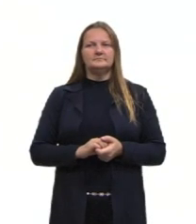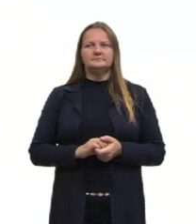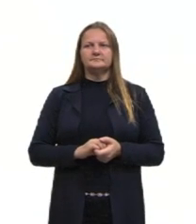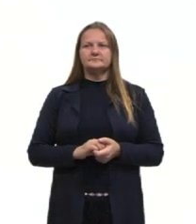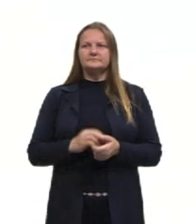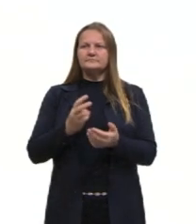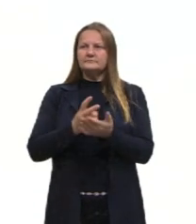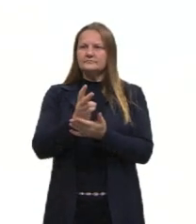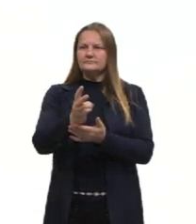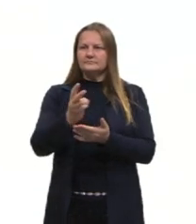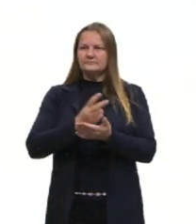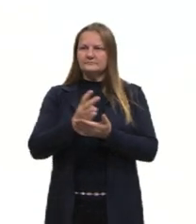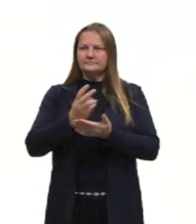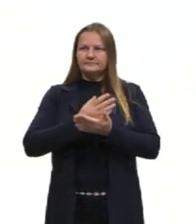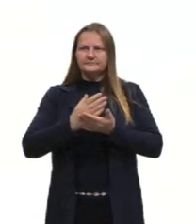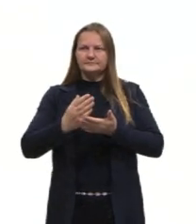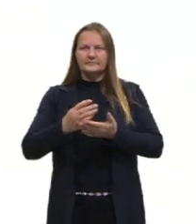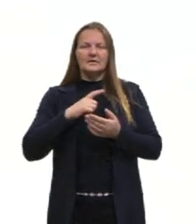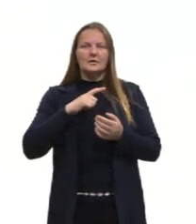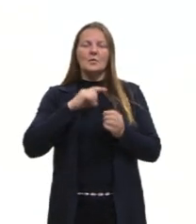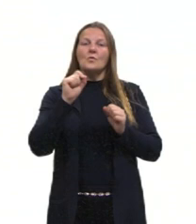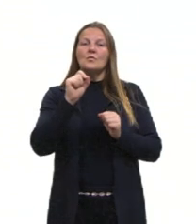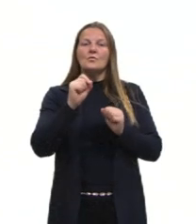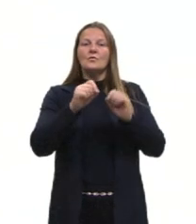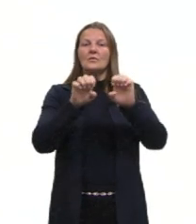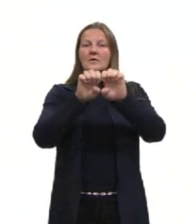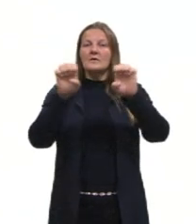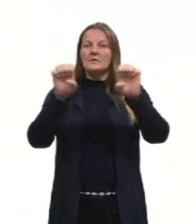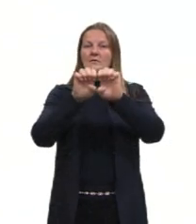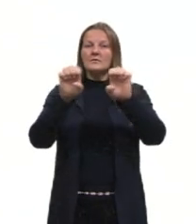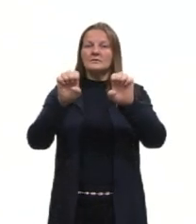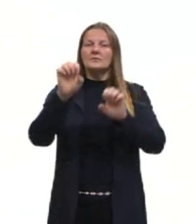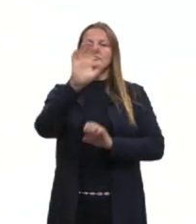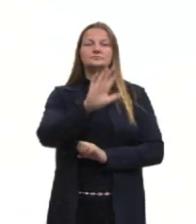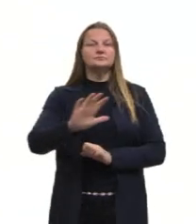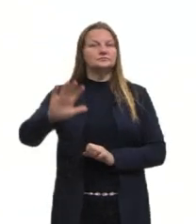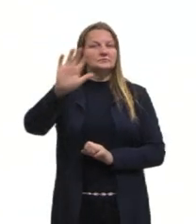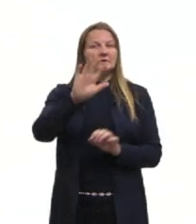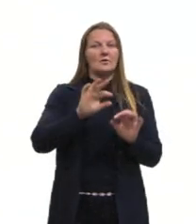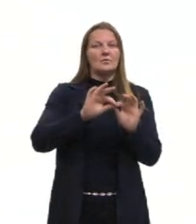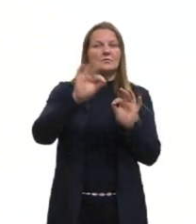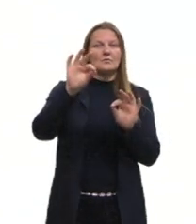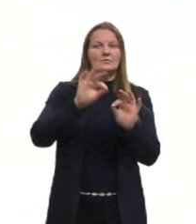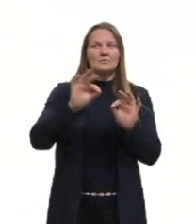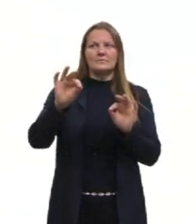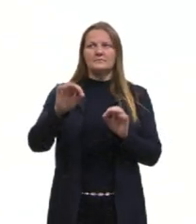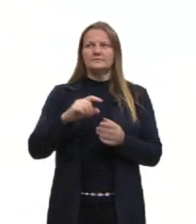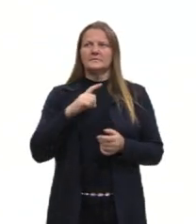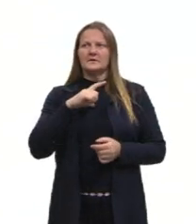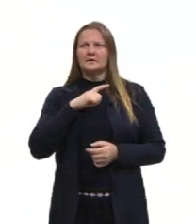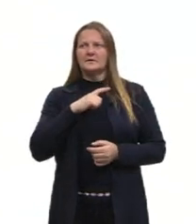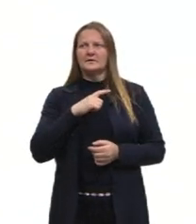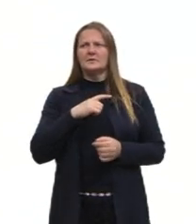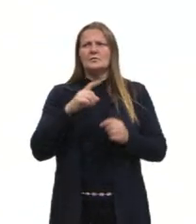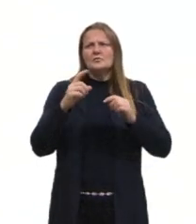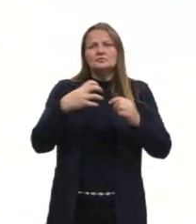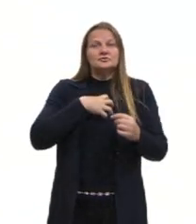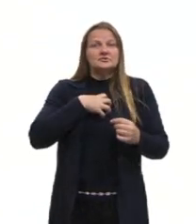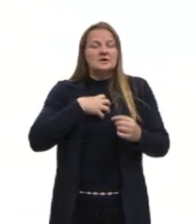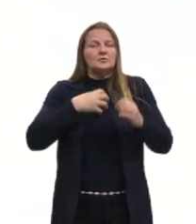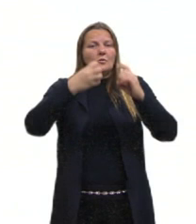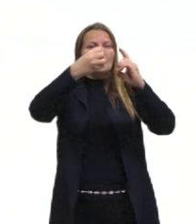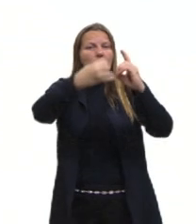darmos início aí na nossa aula eu trouxe aqui a equação geral da reta ela é uma das maneiras de